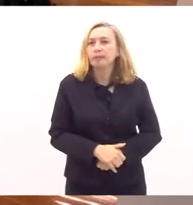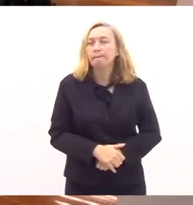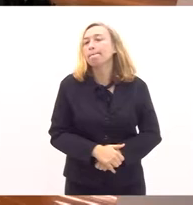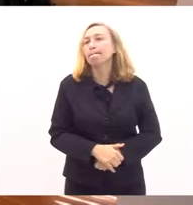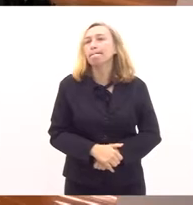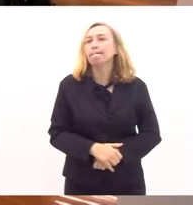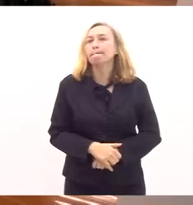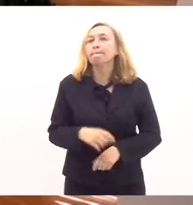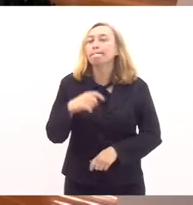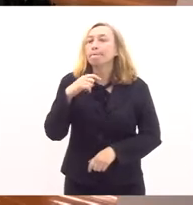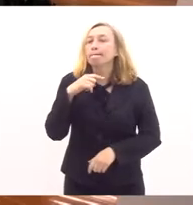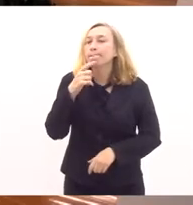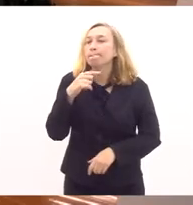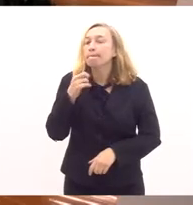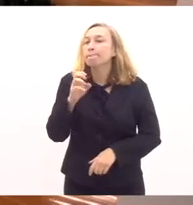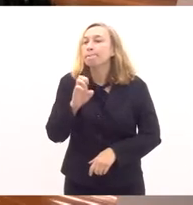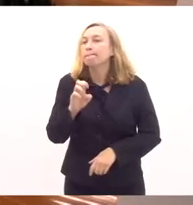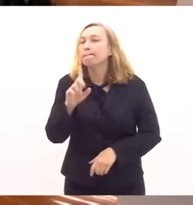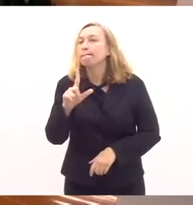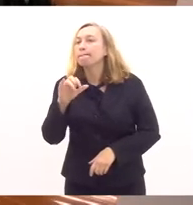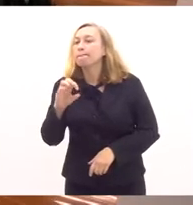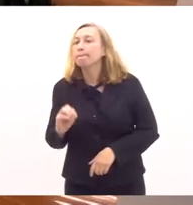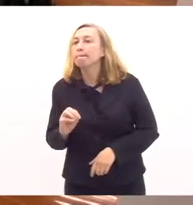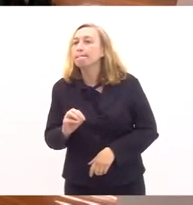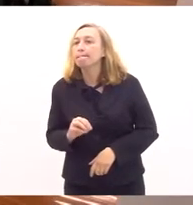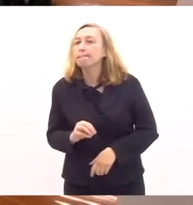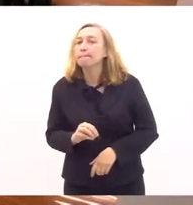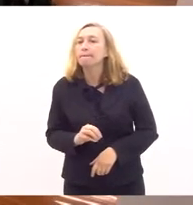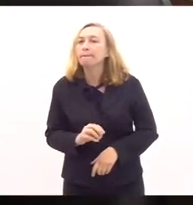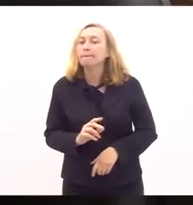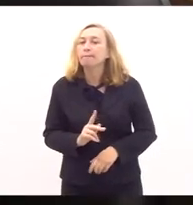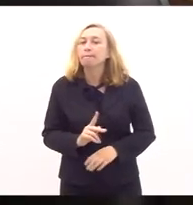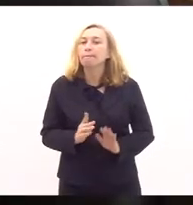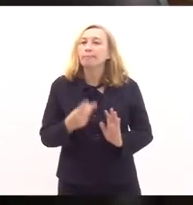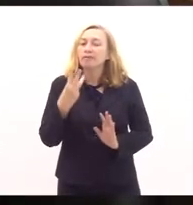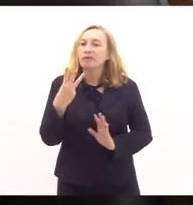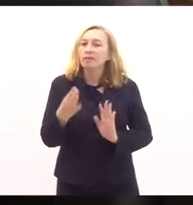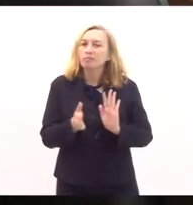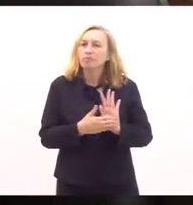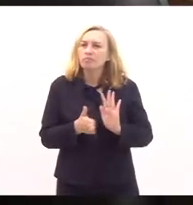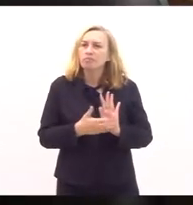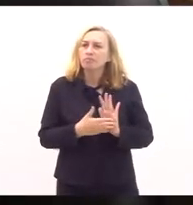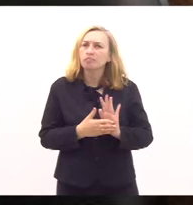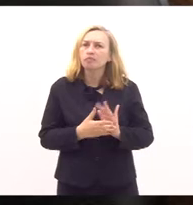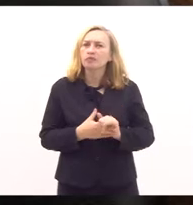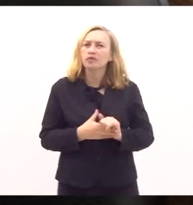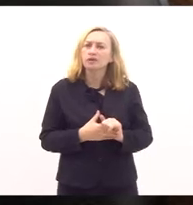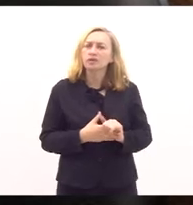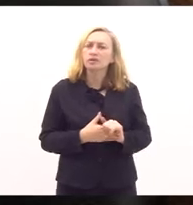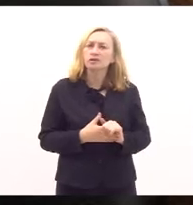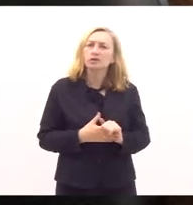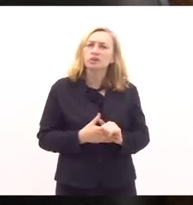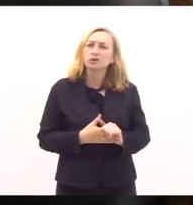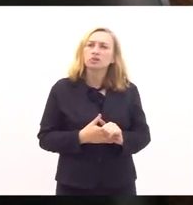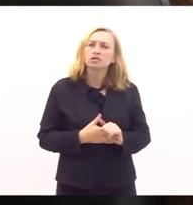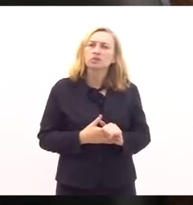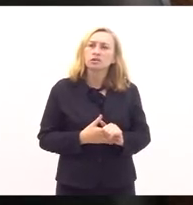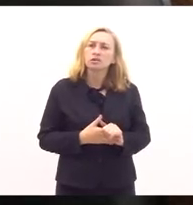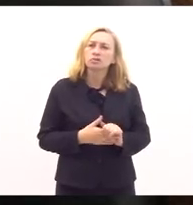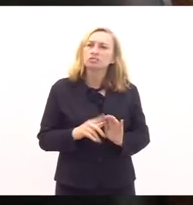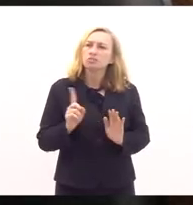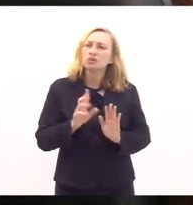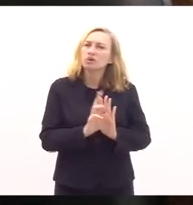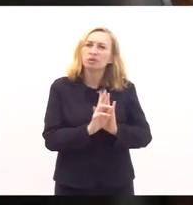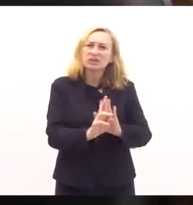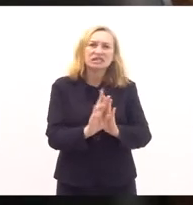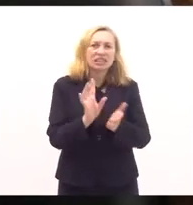qual a dúvida, Hélio? O problema é o seguinte, você botou aí 3 propostas que isso aí não representa